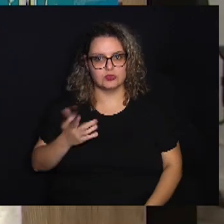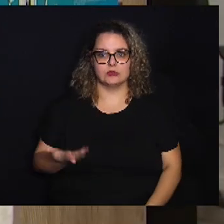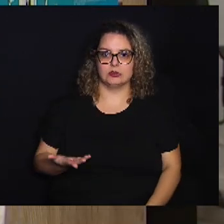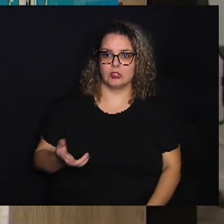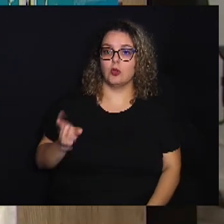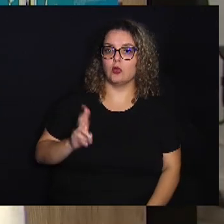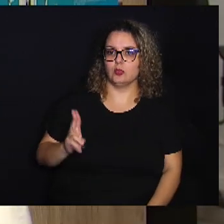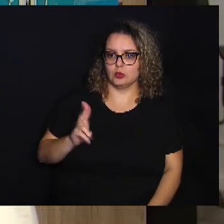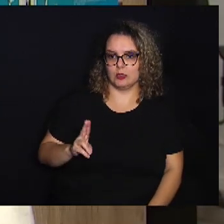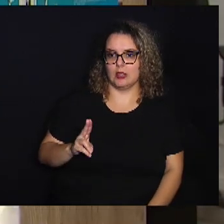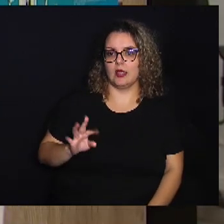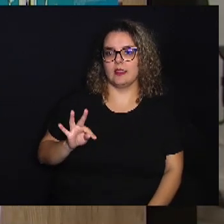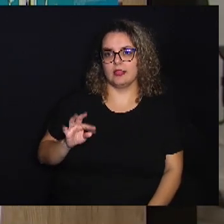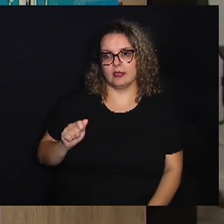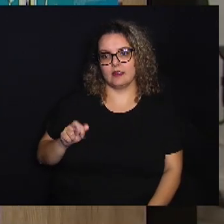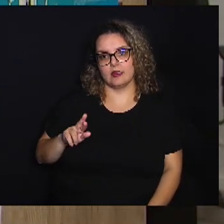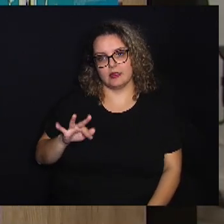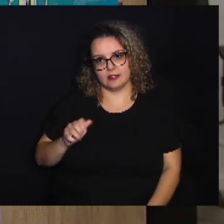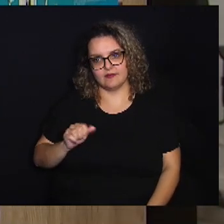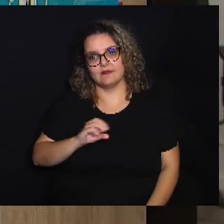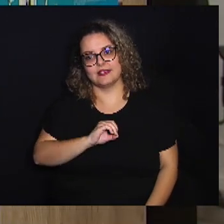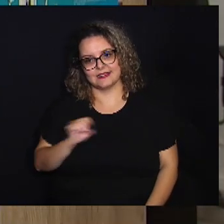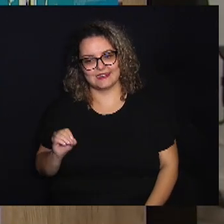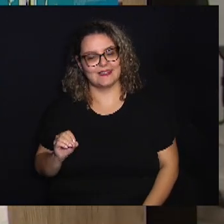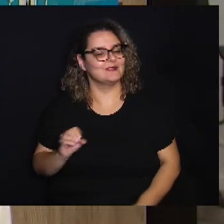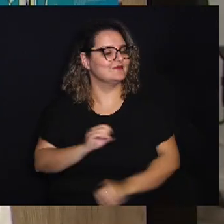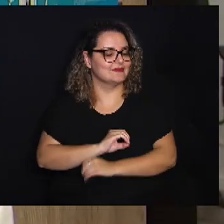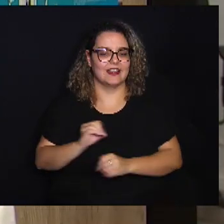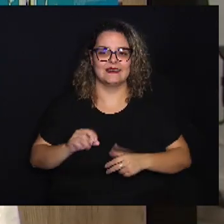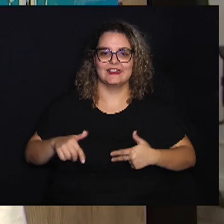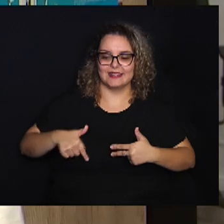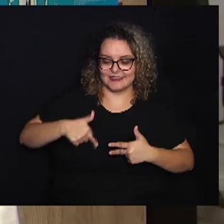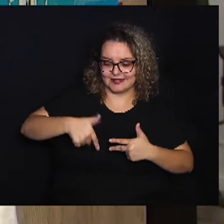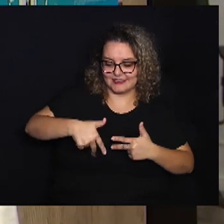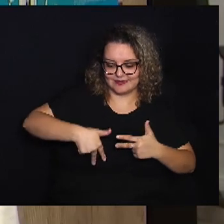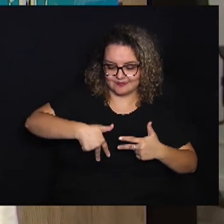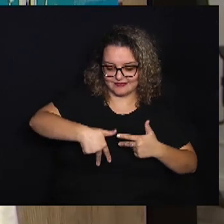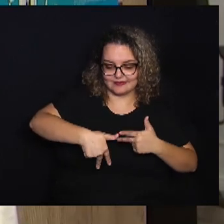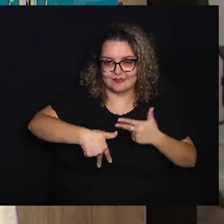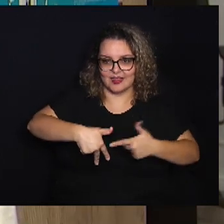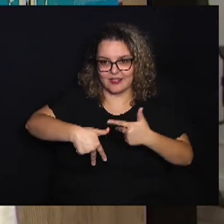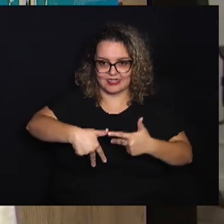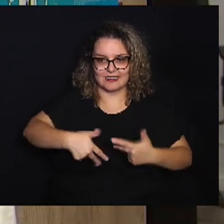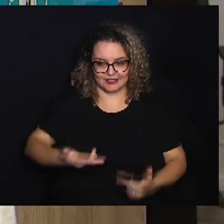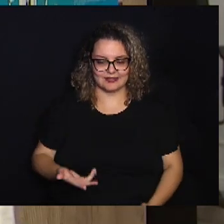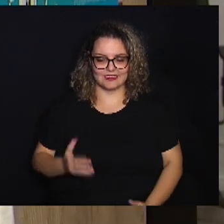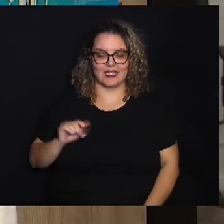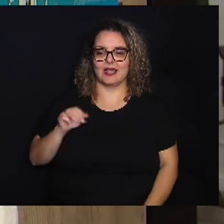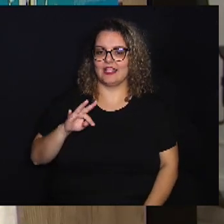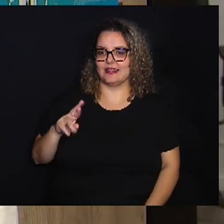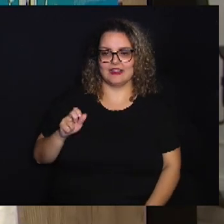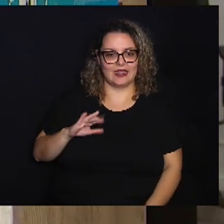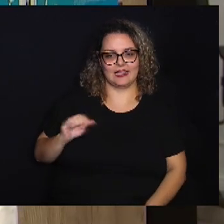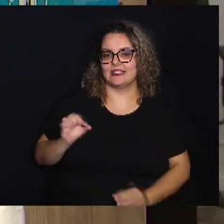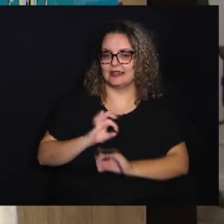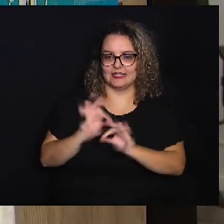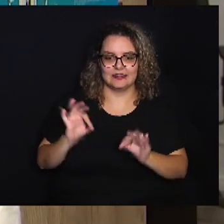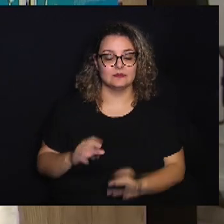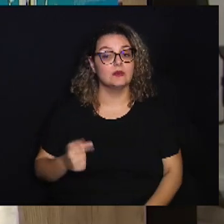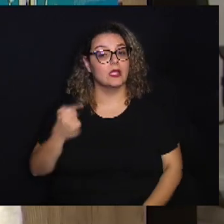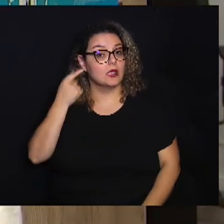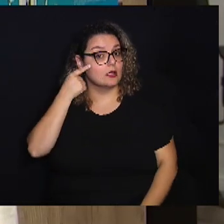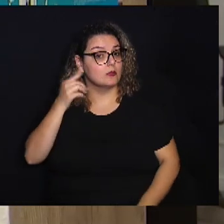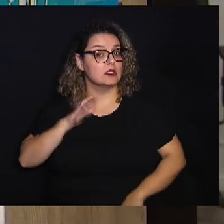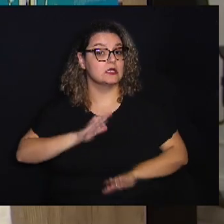implementar a tarifa zero, 100% gratuito, sem catraca, aqui na nossa cidade. E também a gente quer pensar em ações no mês